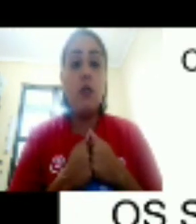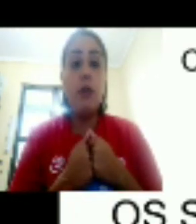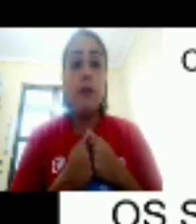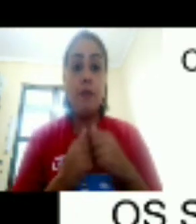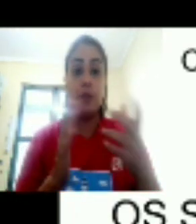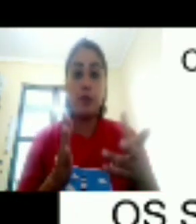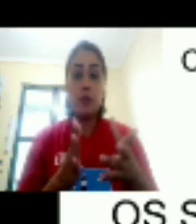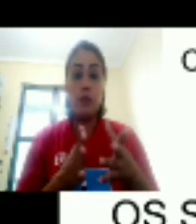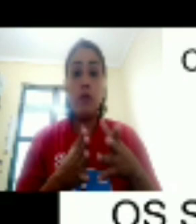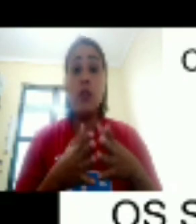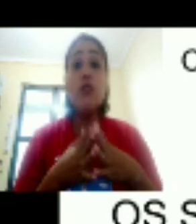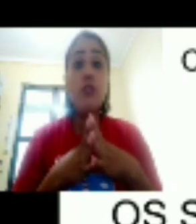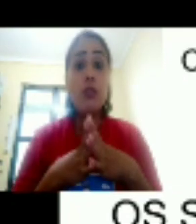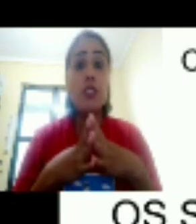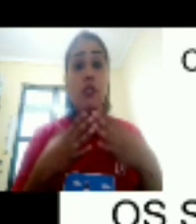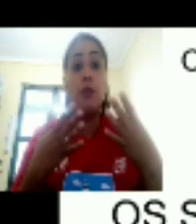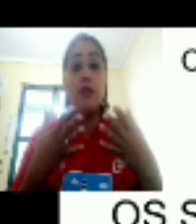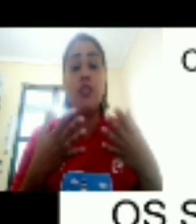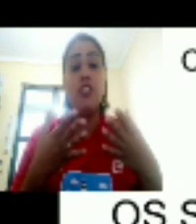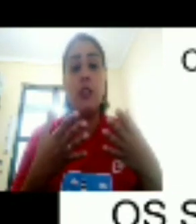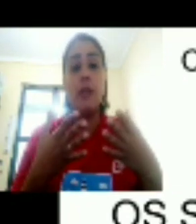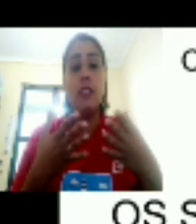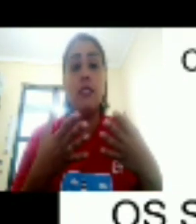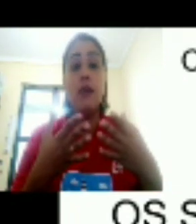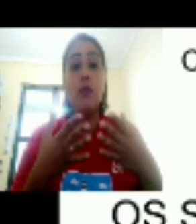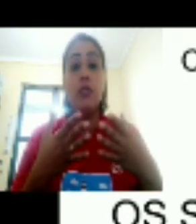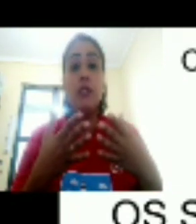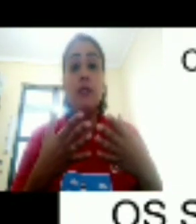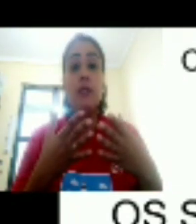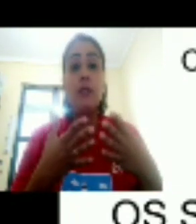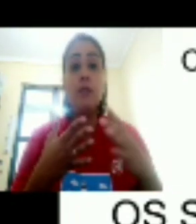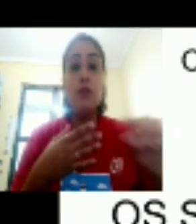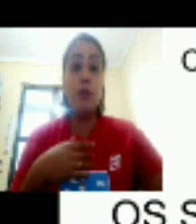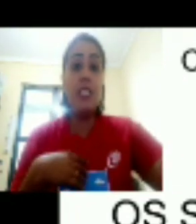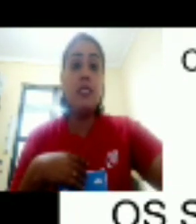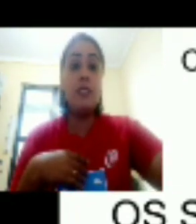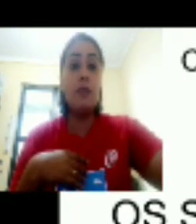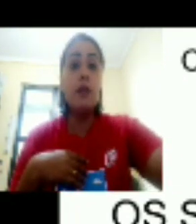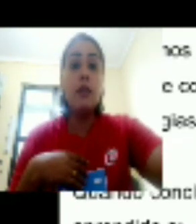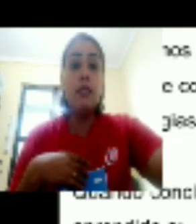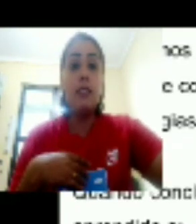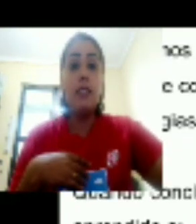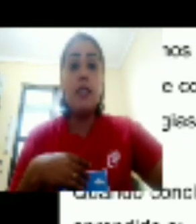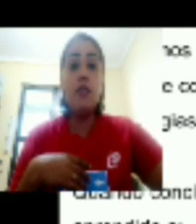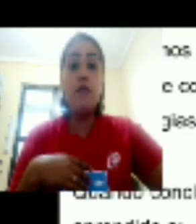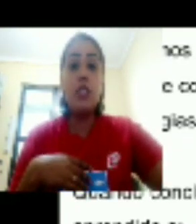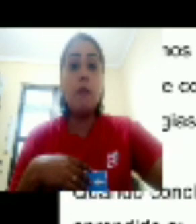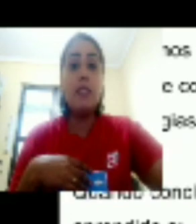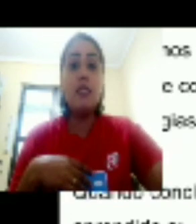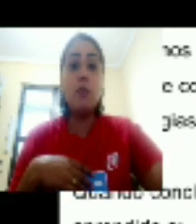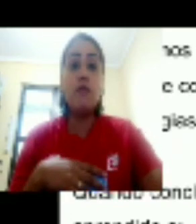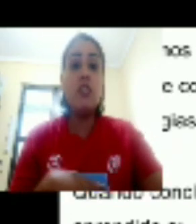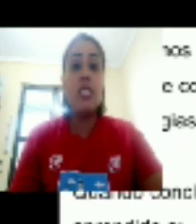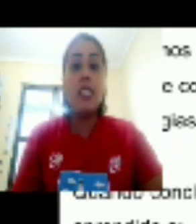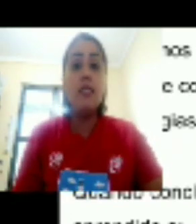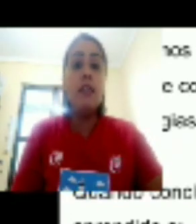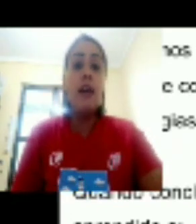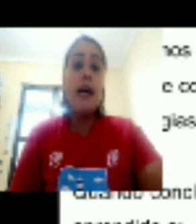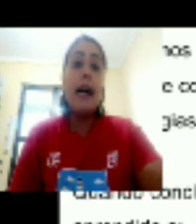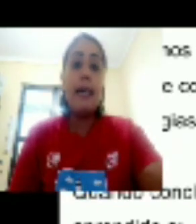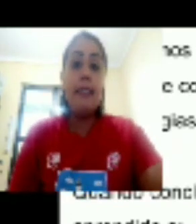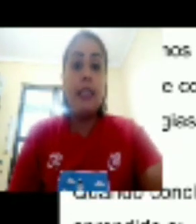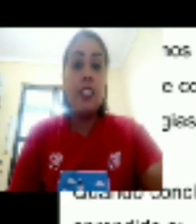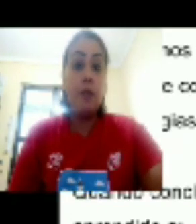falar sobre o SUS, sobre o sistema de saúde no Brasil, tá certo? Eu vou aqui passando para